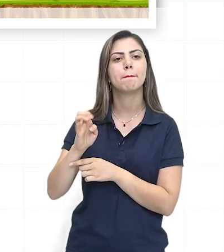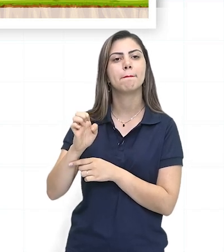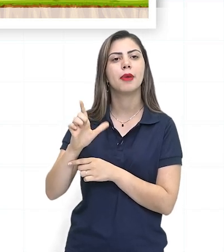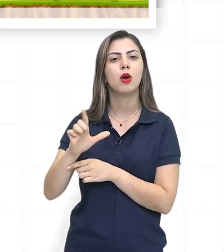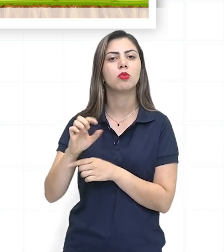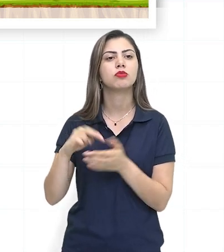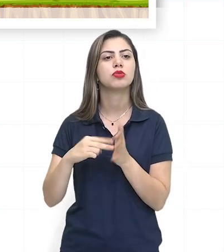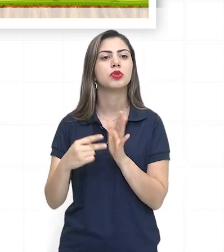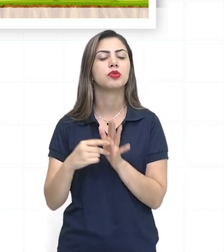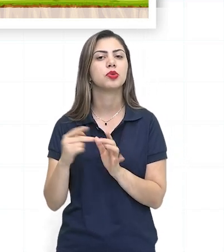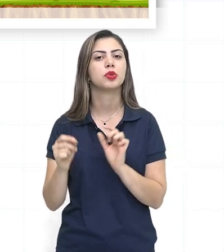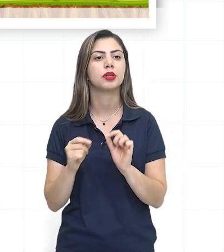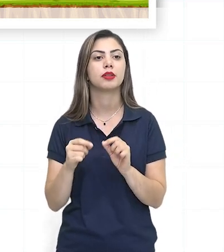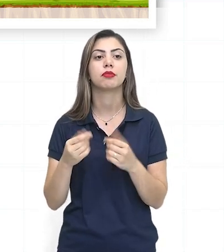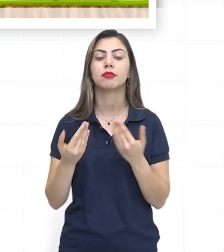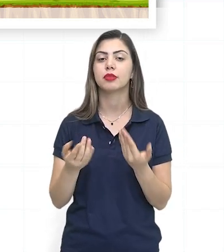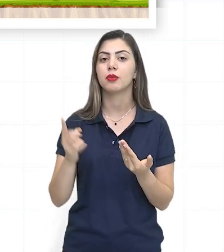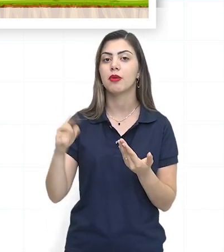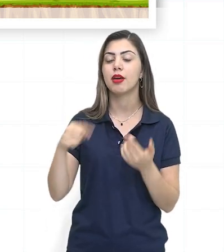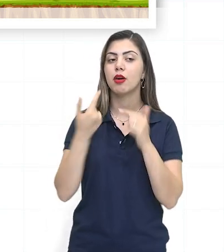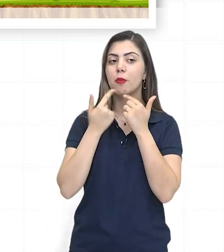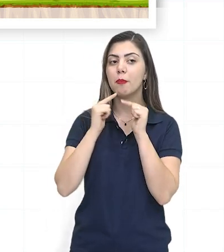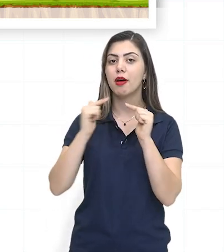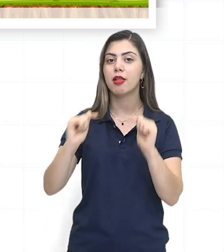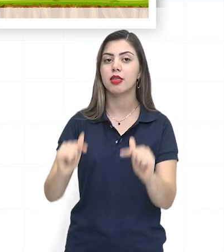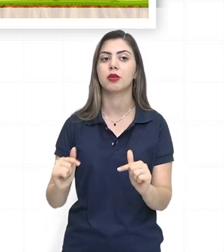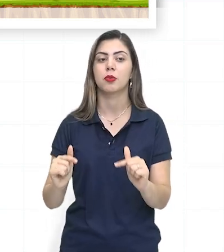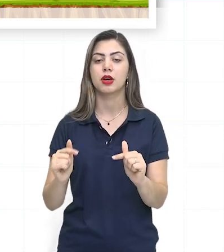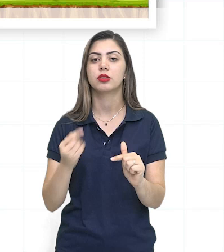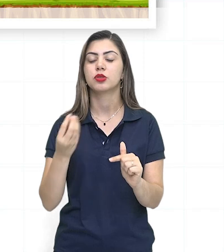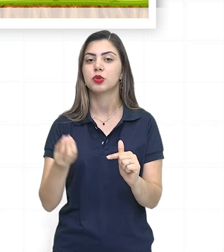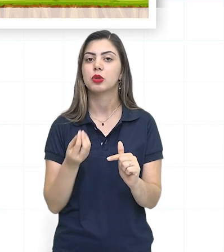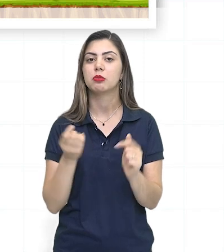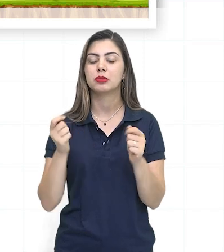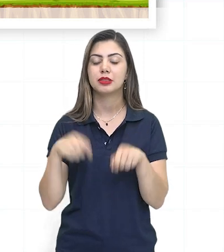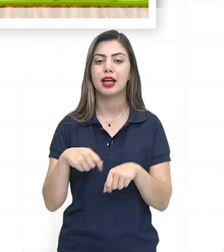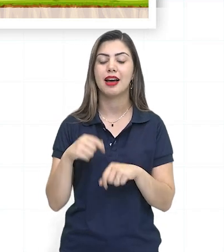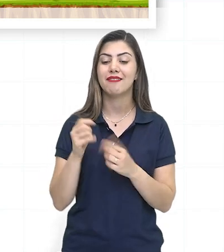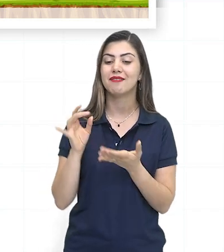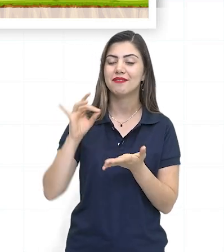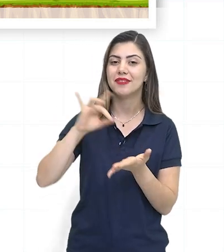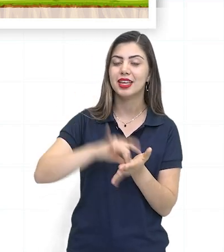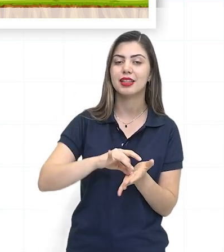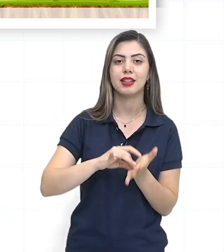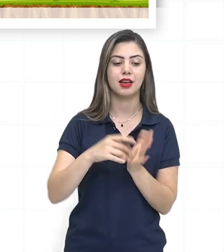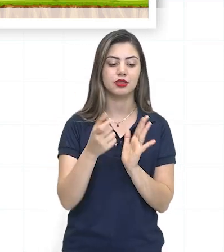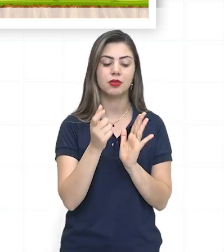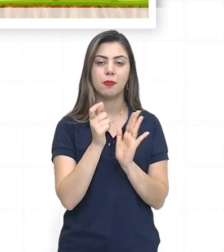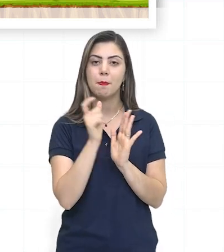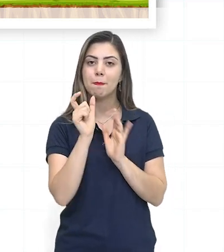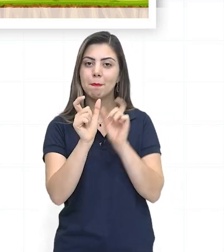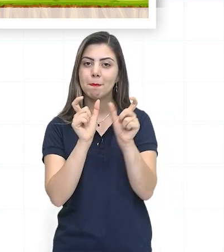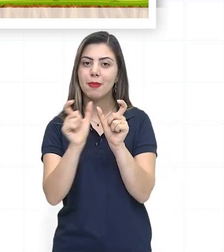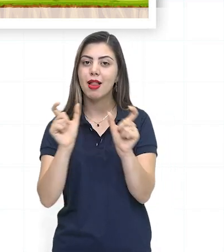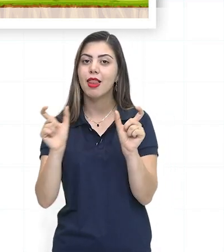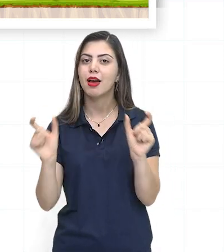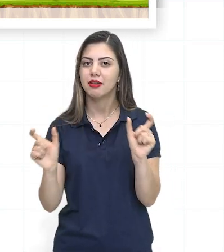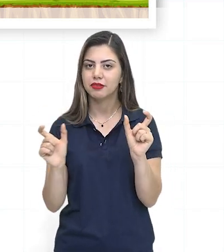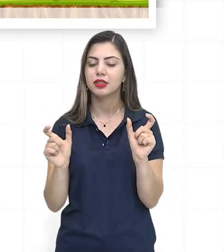verbal é aquela linguagem que é expressa, que se materializa através